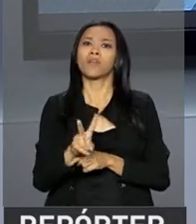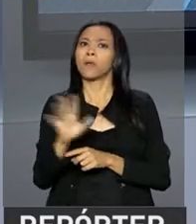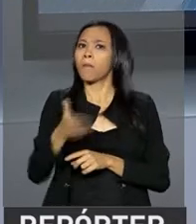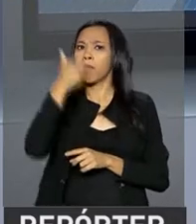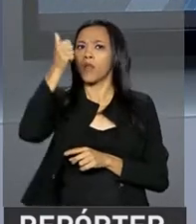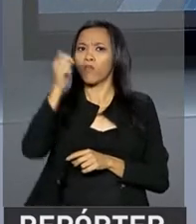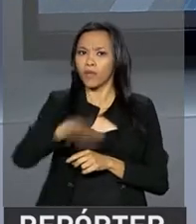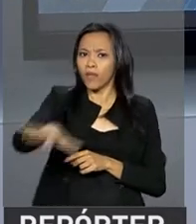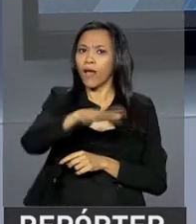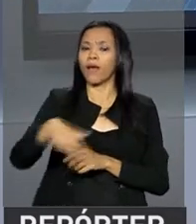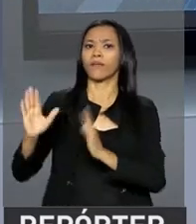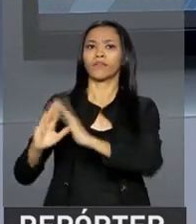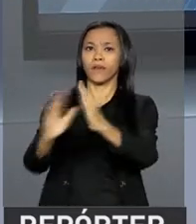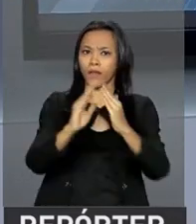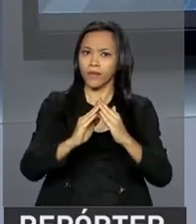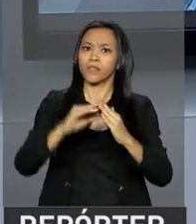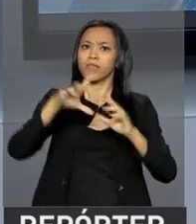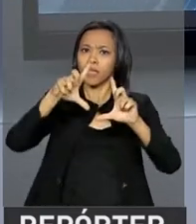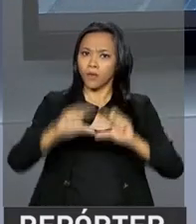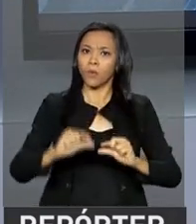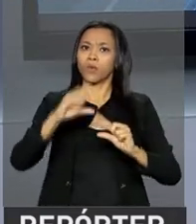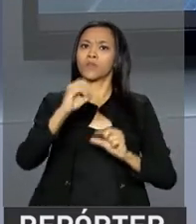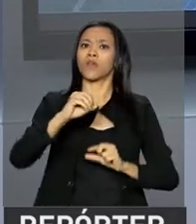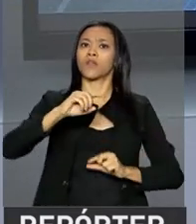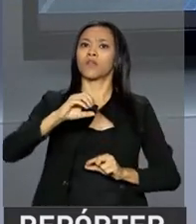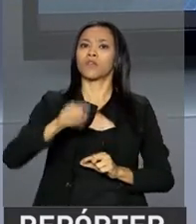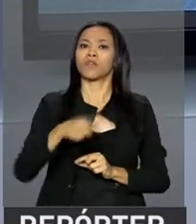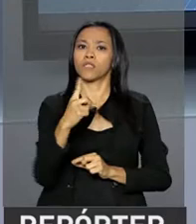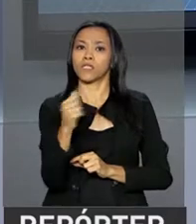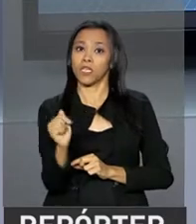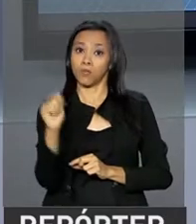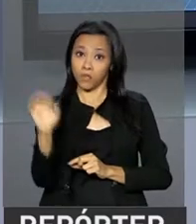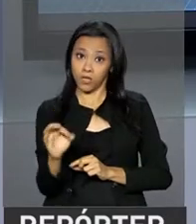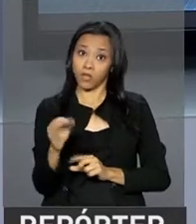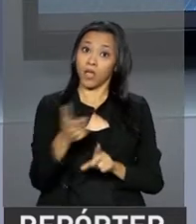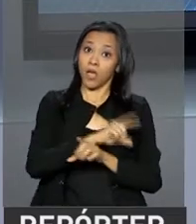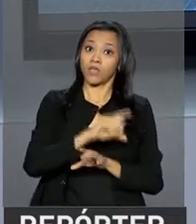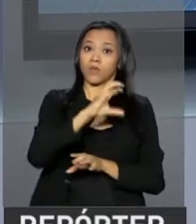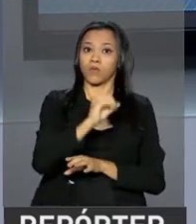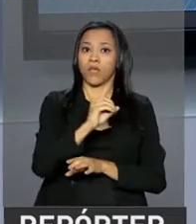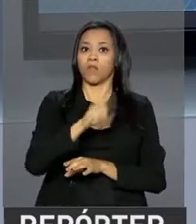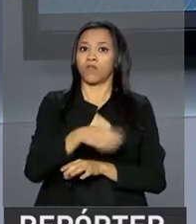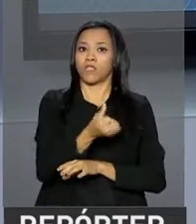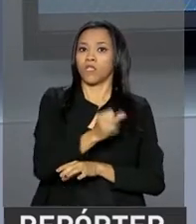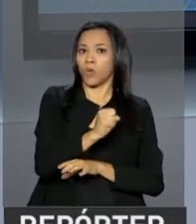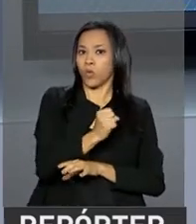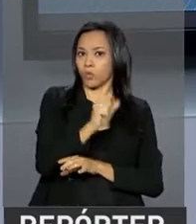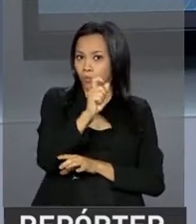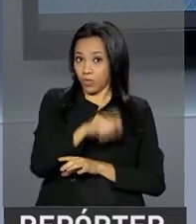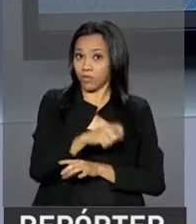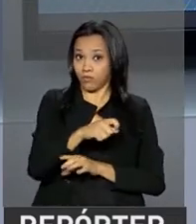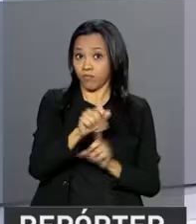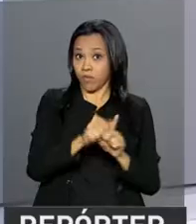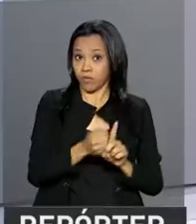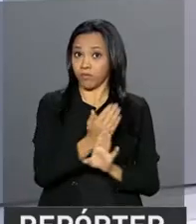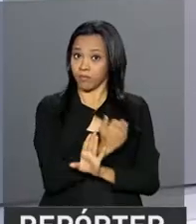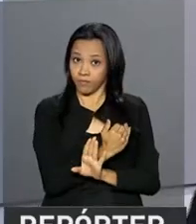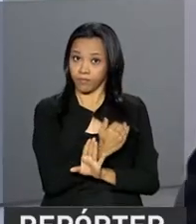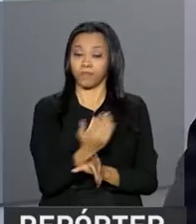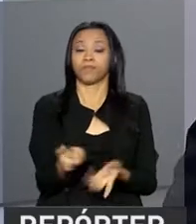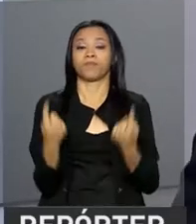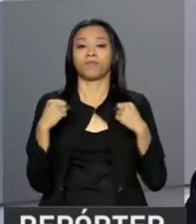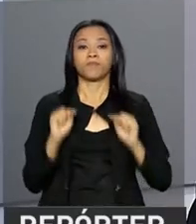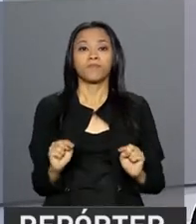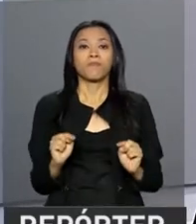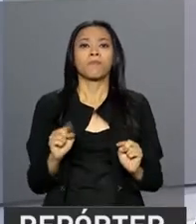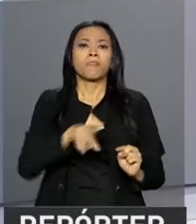Habitação, que recuou 0,17%, após uma alta de 0,68% no mês anterior.